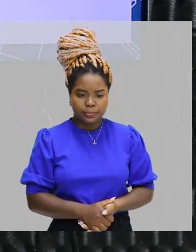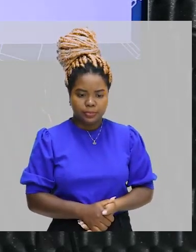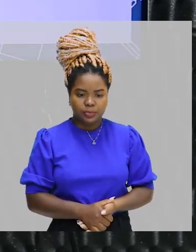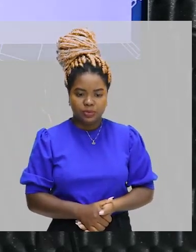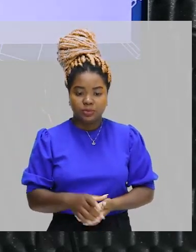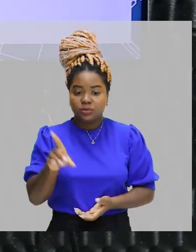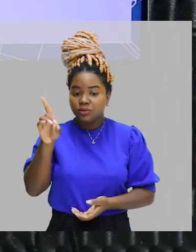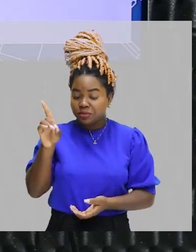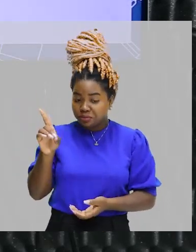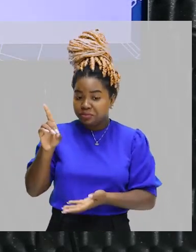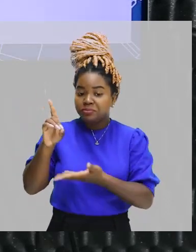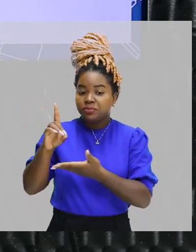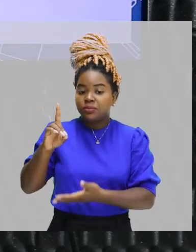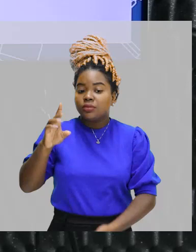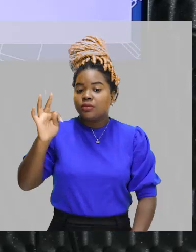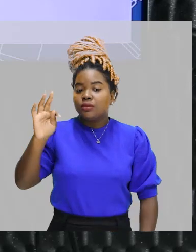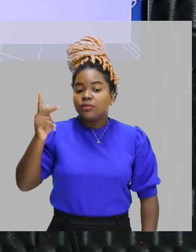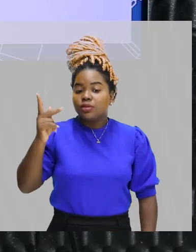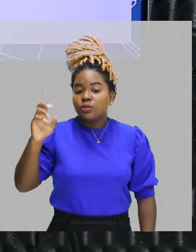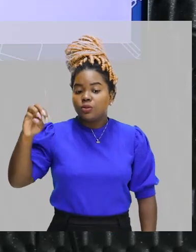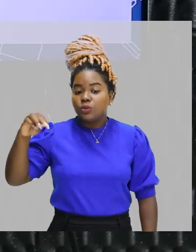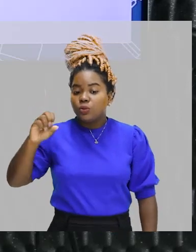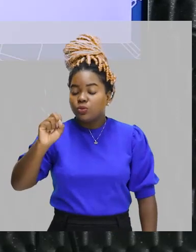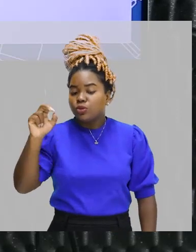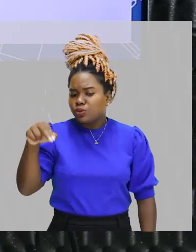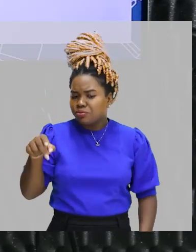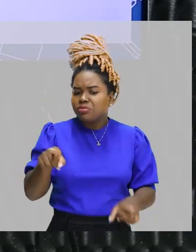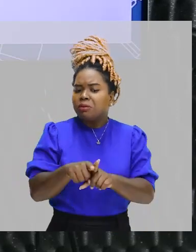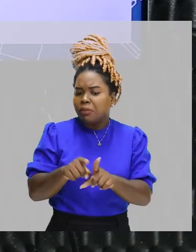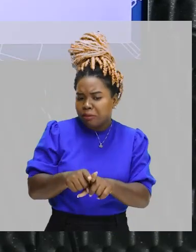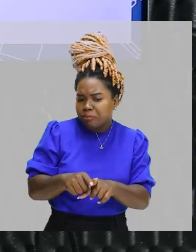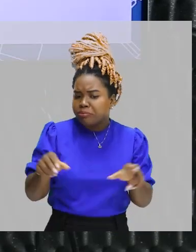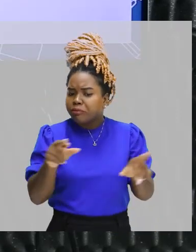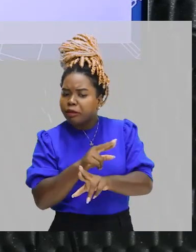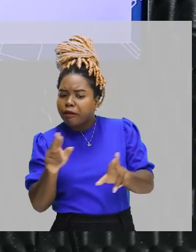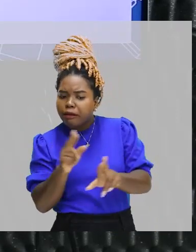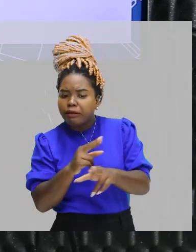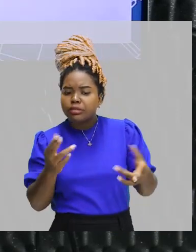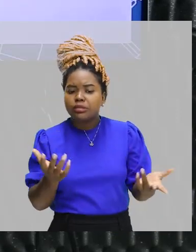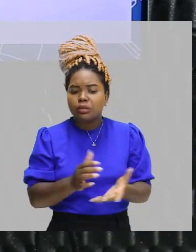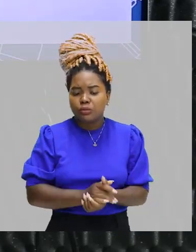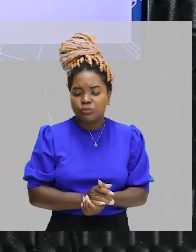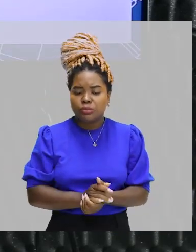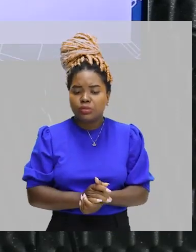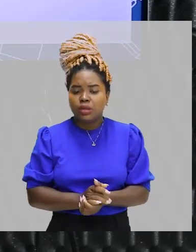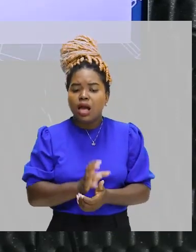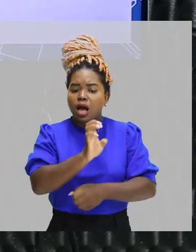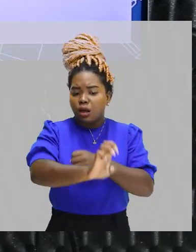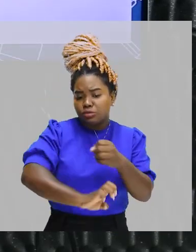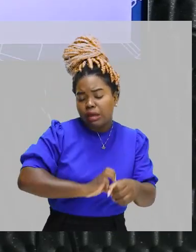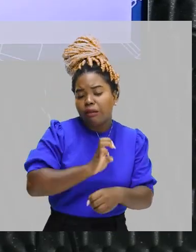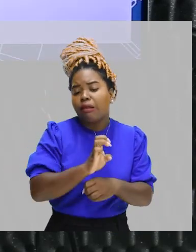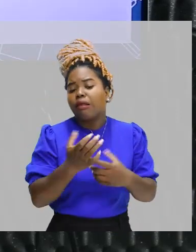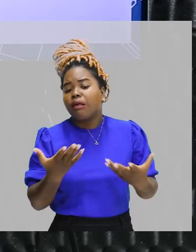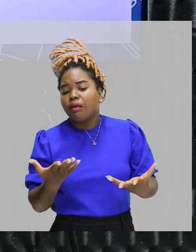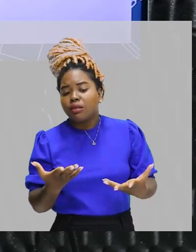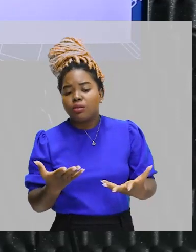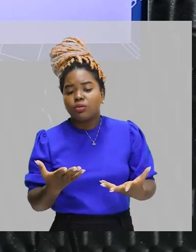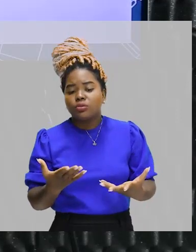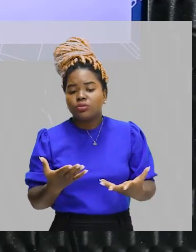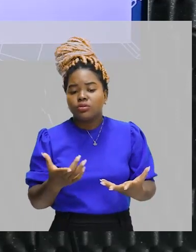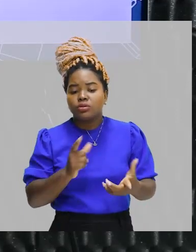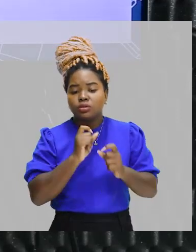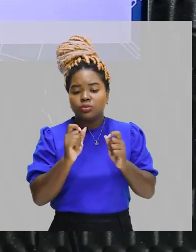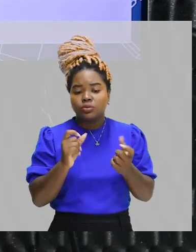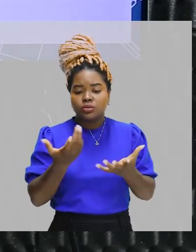O Thomson também, ele vai falar sobre cargas elétricas. Tem o modelo atômico de Thomson, né? Ele vai introduzir ali